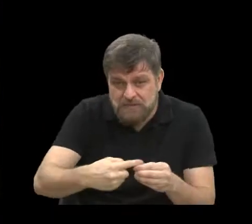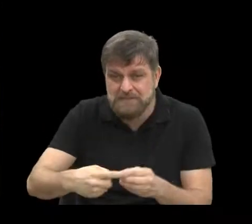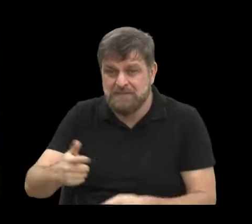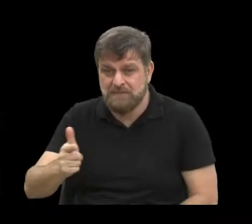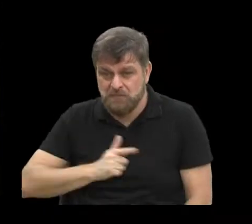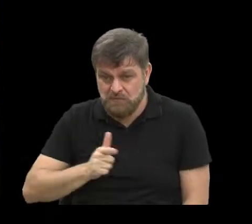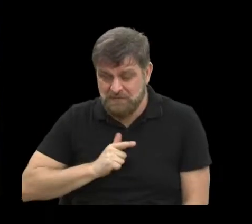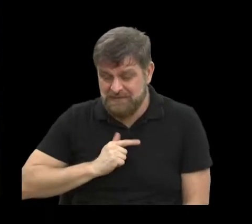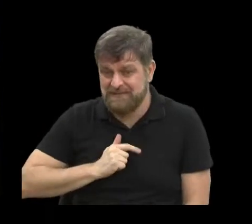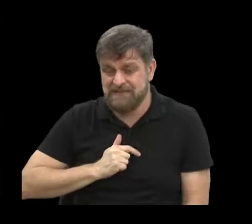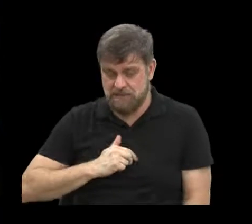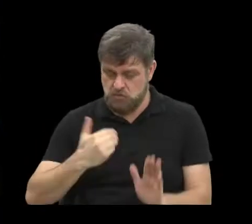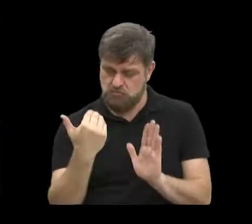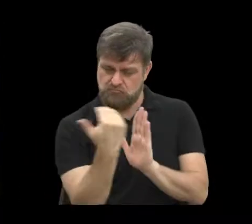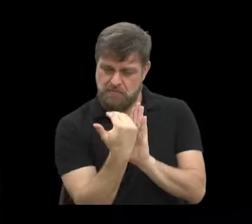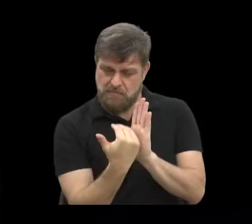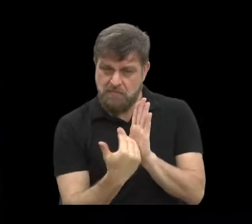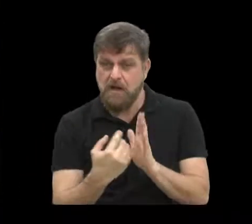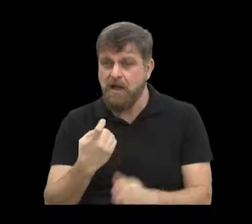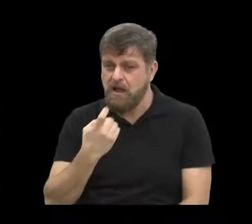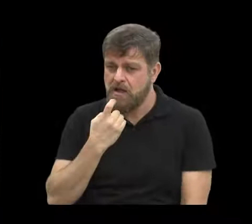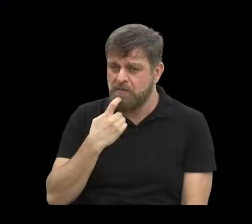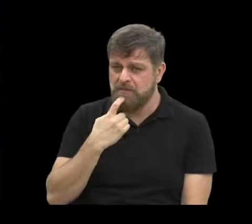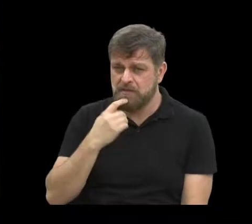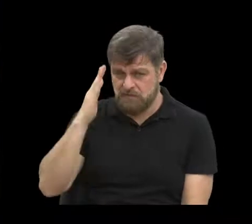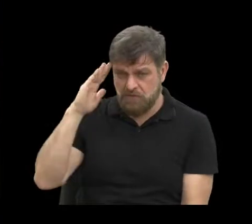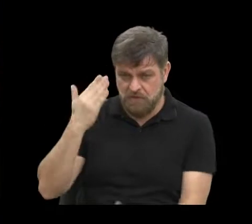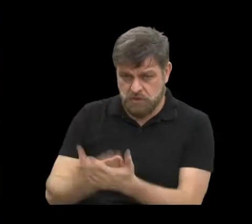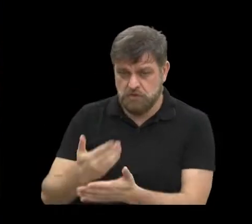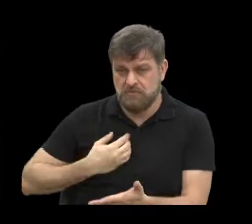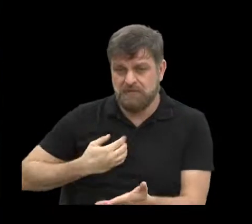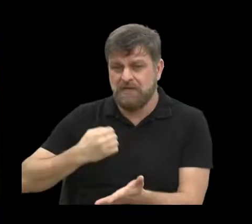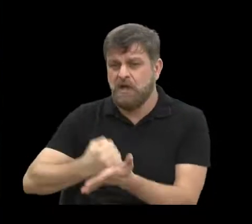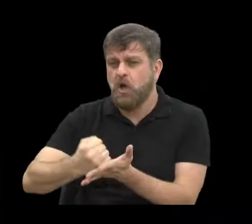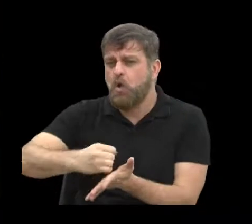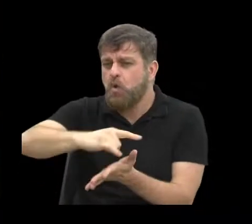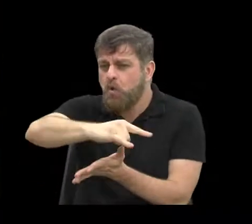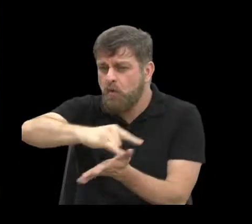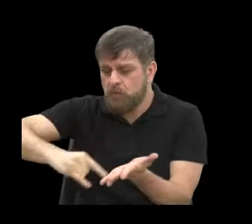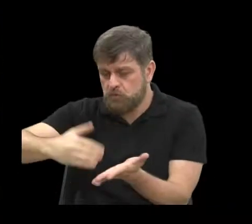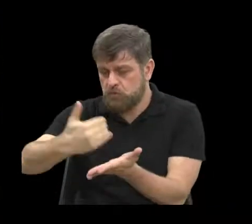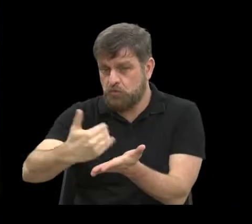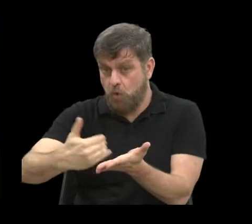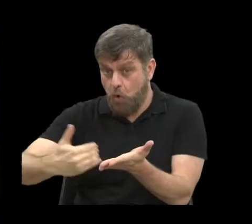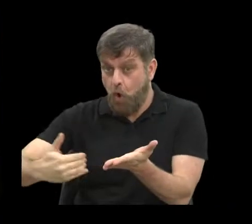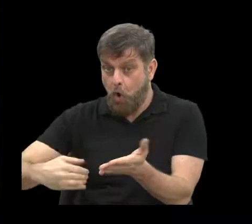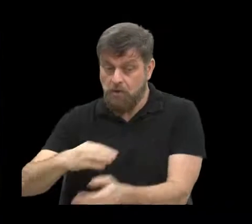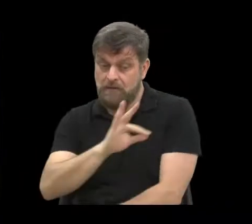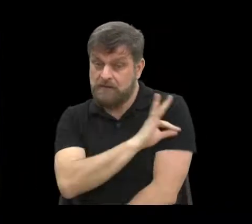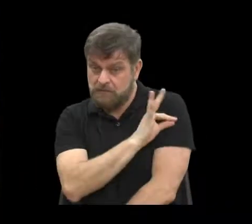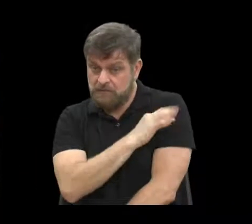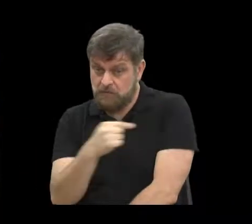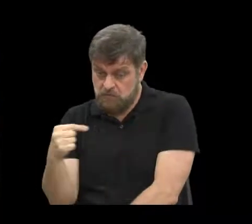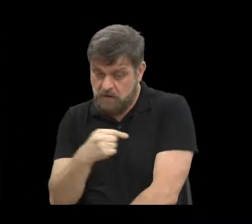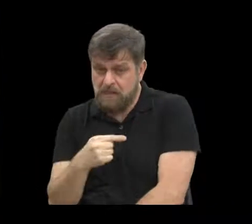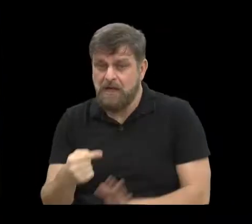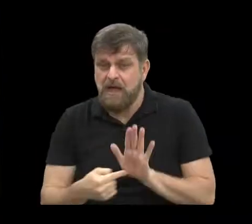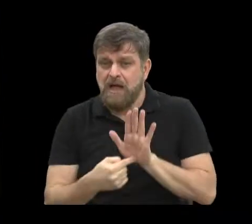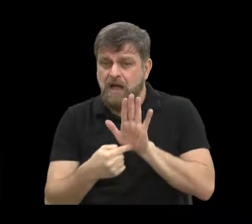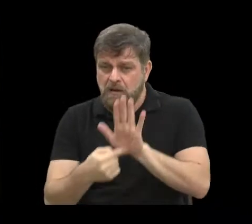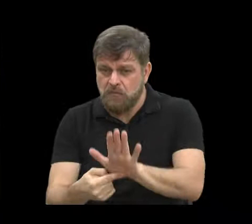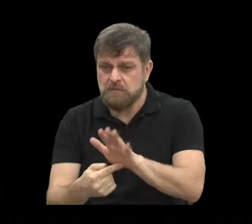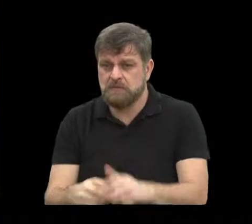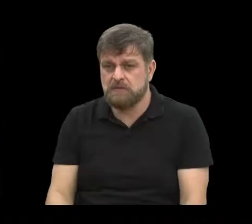isso ocorrer. Acredito que aqui em Campinas é através do protocolo geral lá da Prefeitura, solicitando, então, o